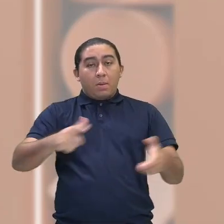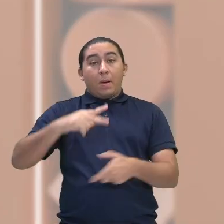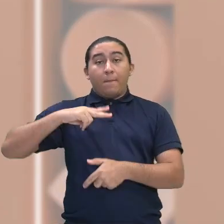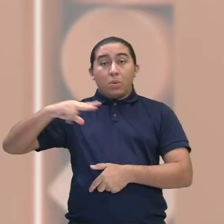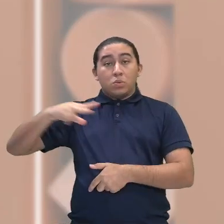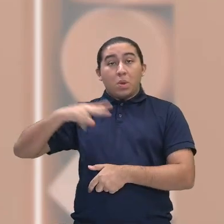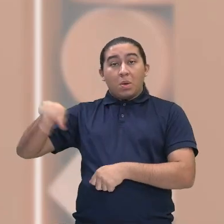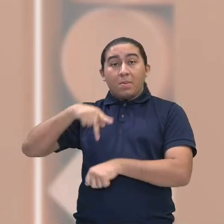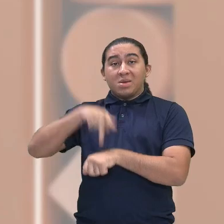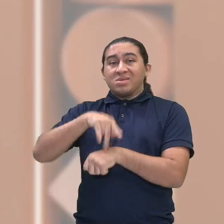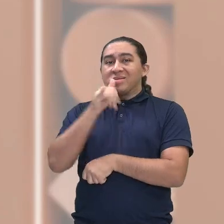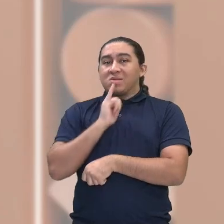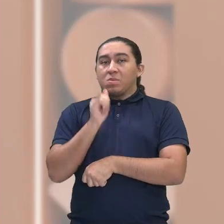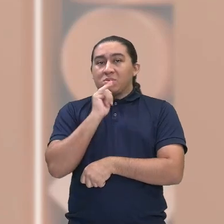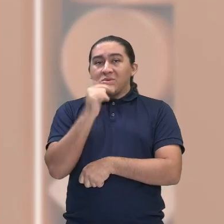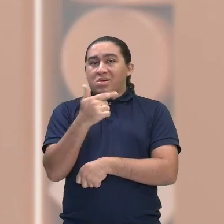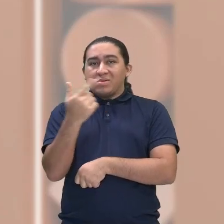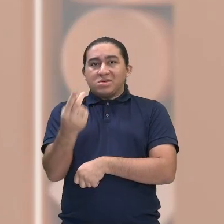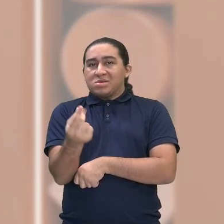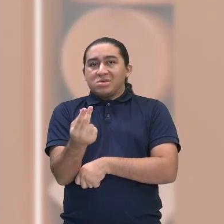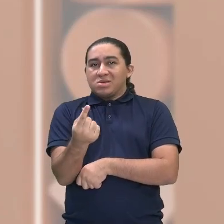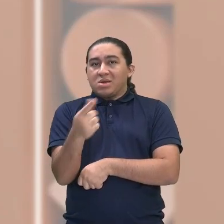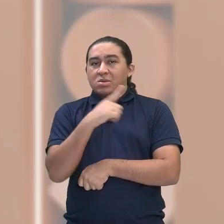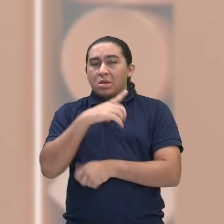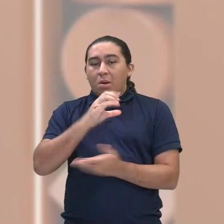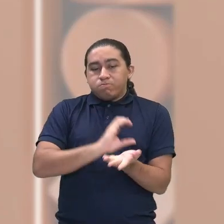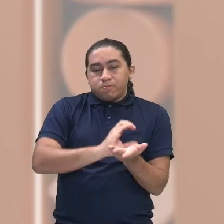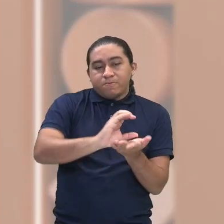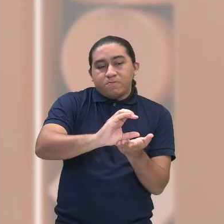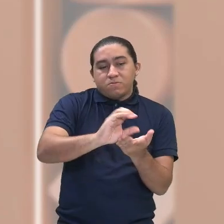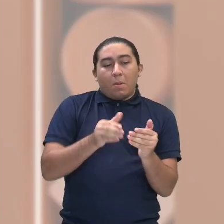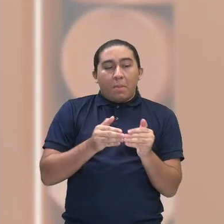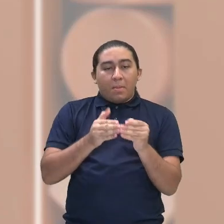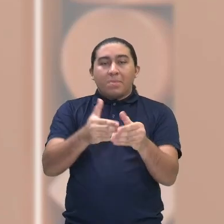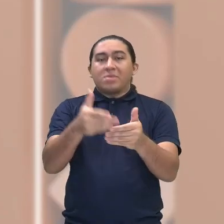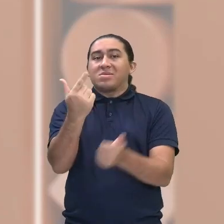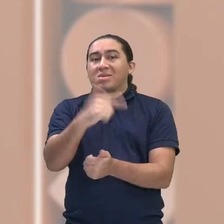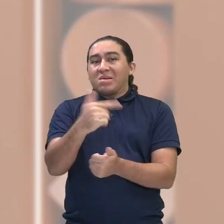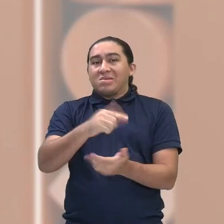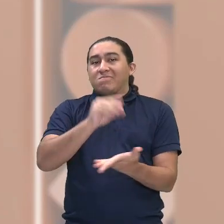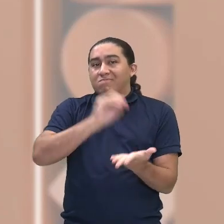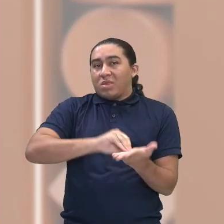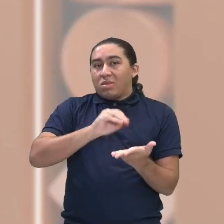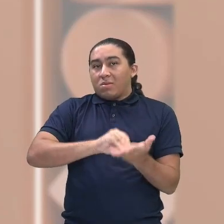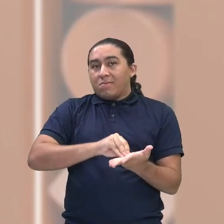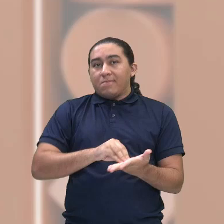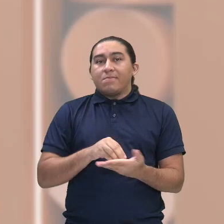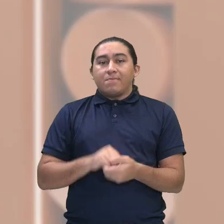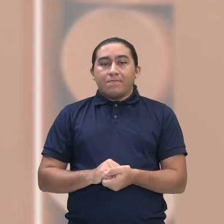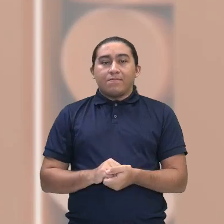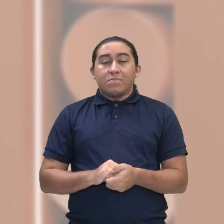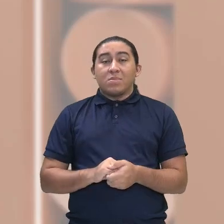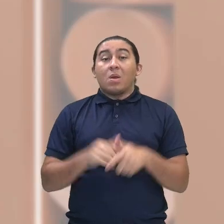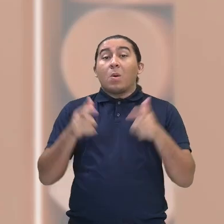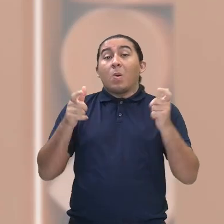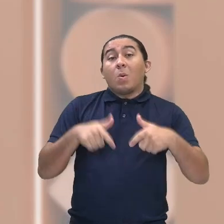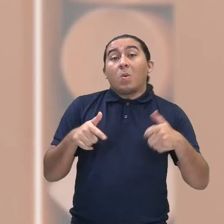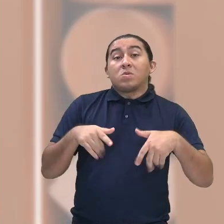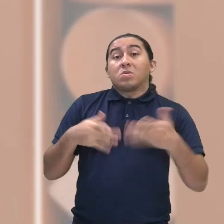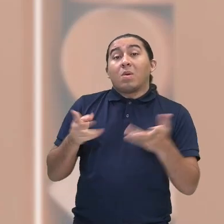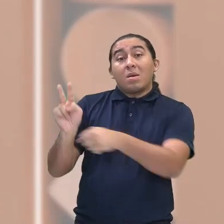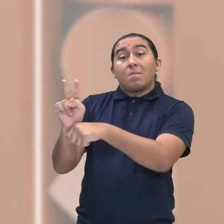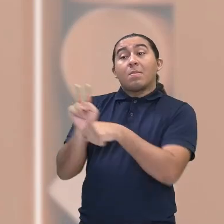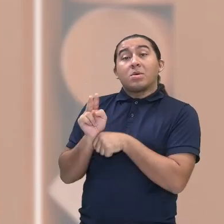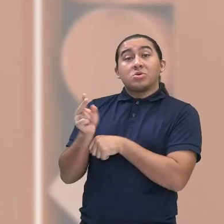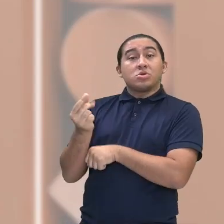exemplo, não tinha o money para financiar essas grandes navegações, para financiar essas expedições. Adivinha do bolso de quem que vai sair